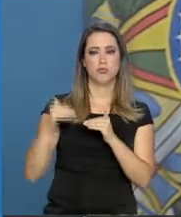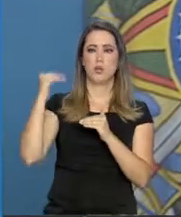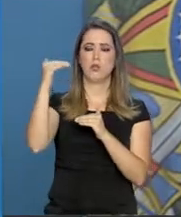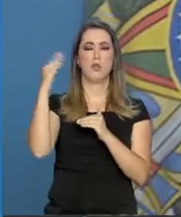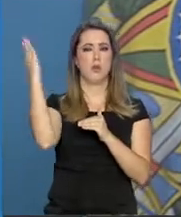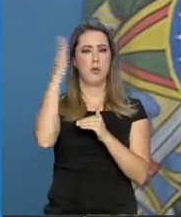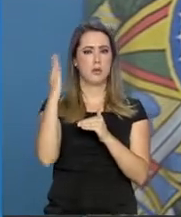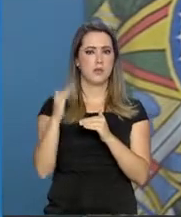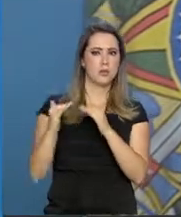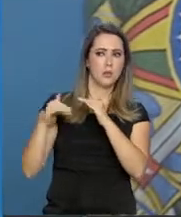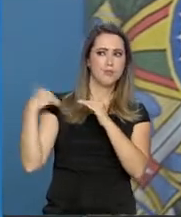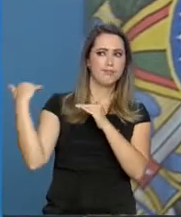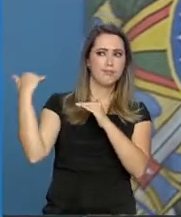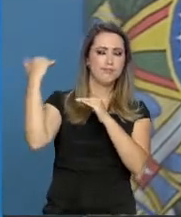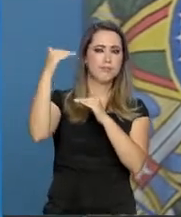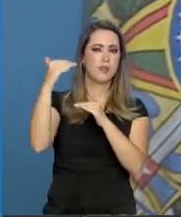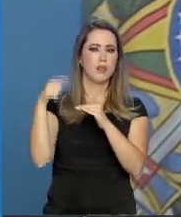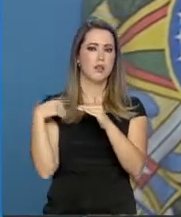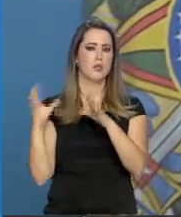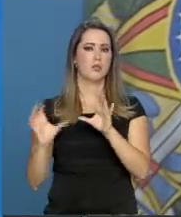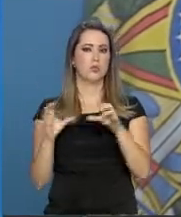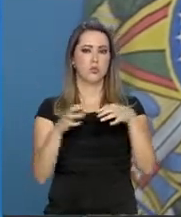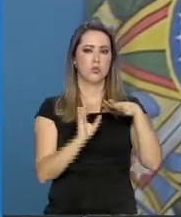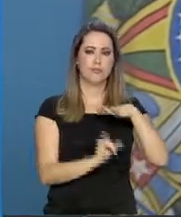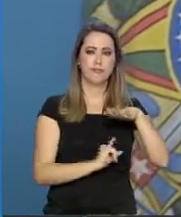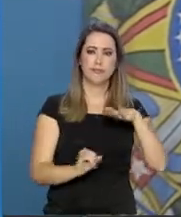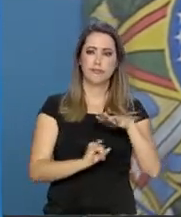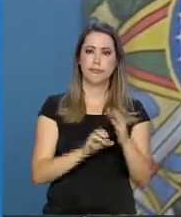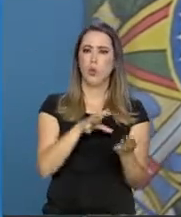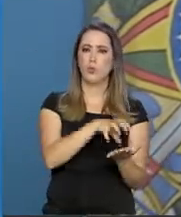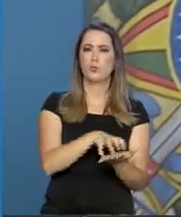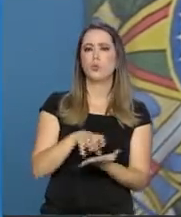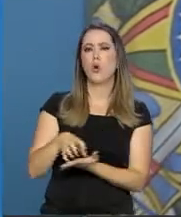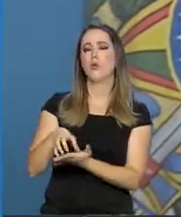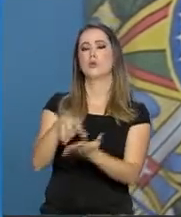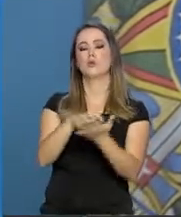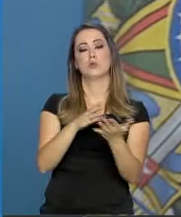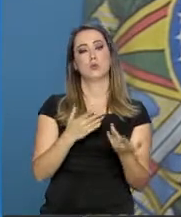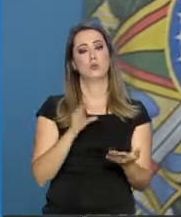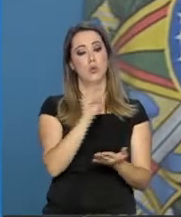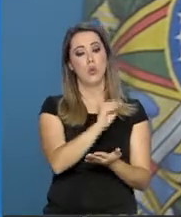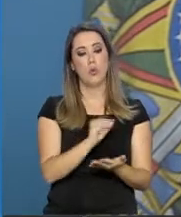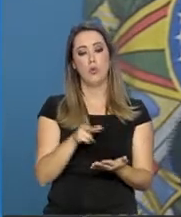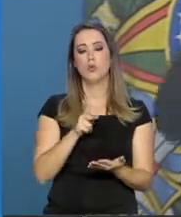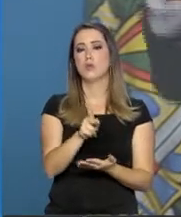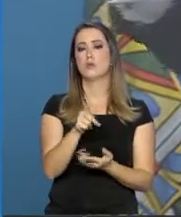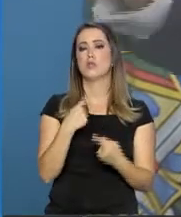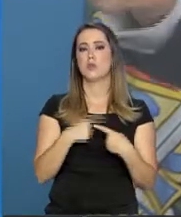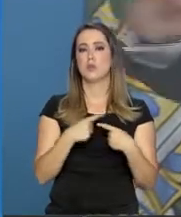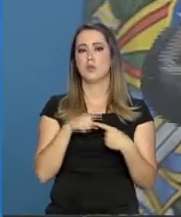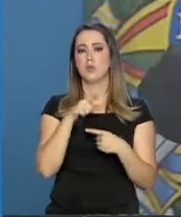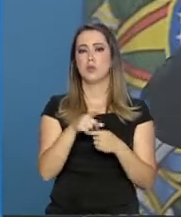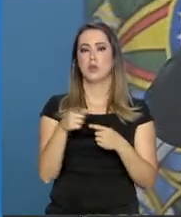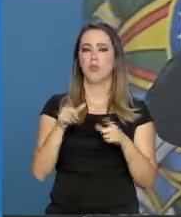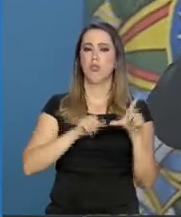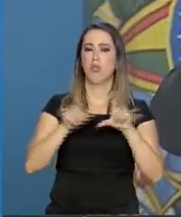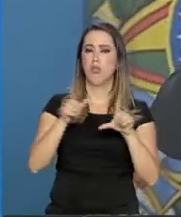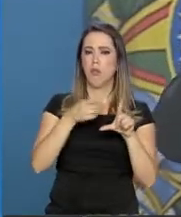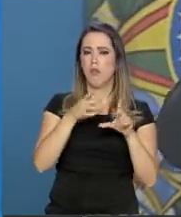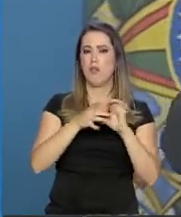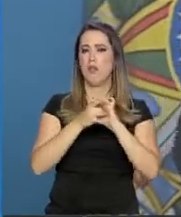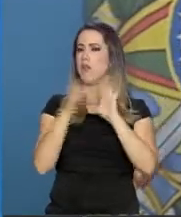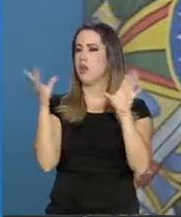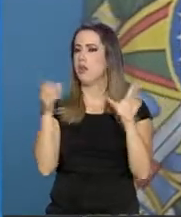acima de todos nós estão as instituições por isso que o preserva sempre as instituições e preserva a imprensa livre é